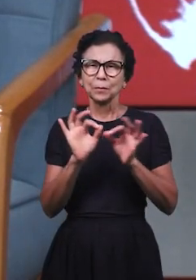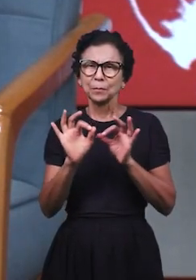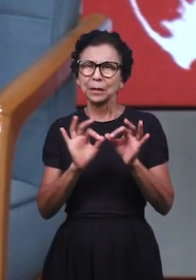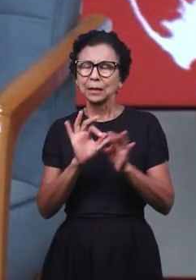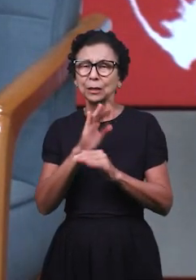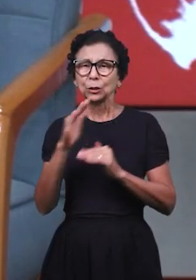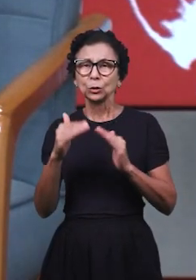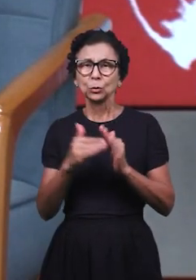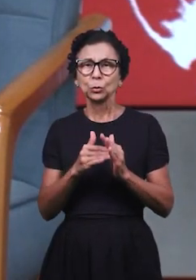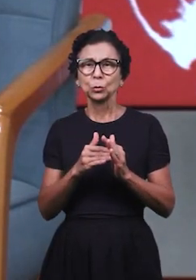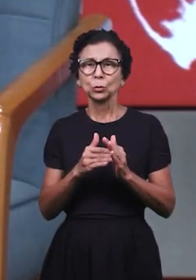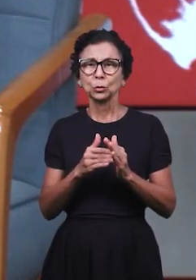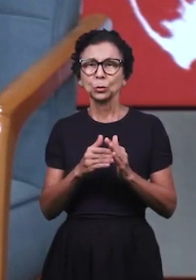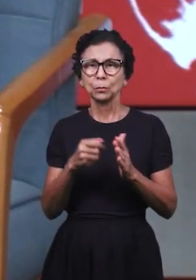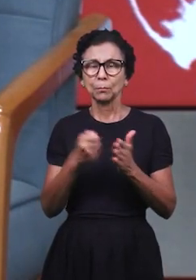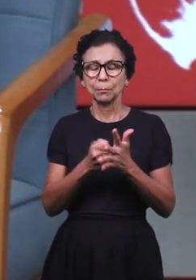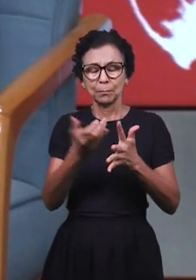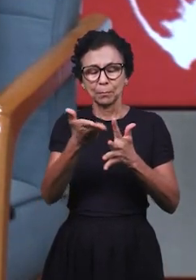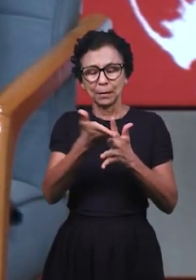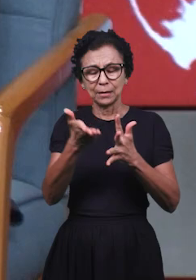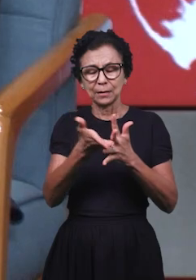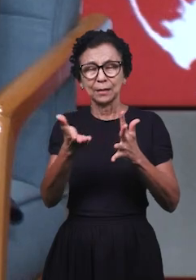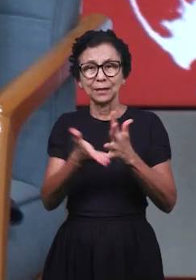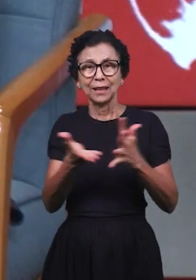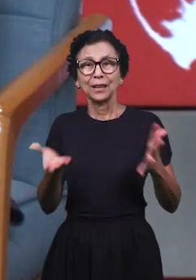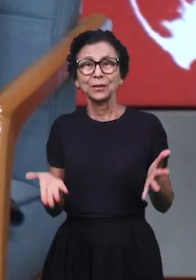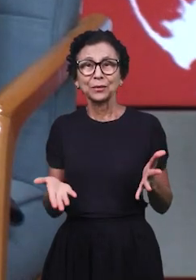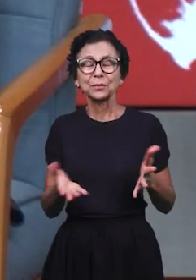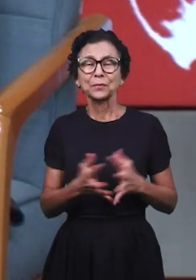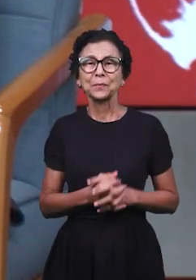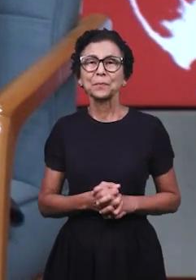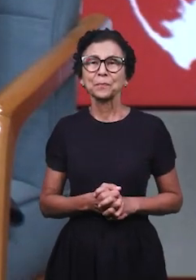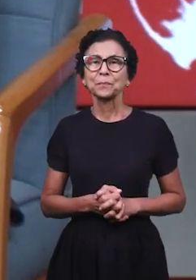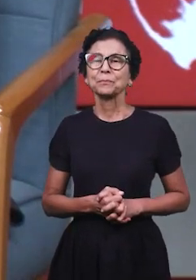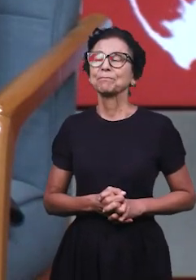sair. Mas naquele momento que eu consulto a palavra,